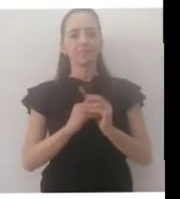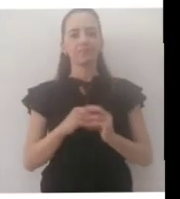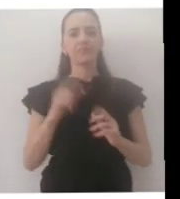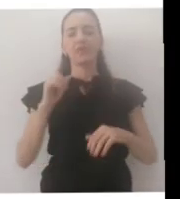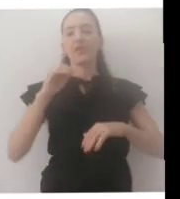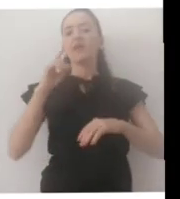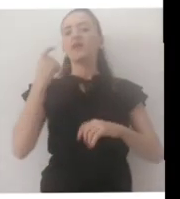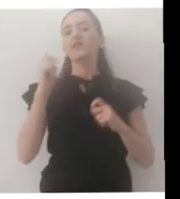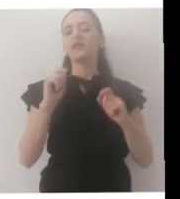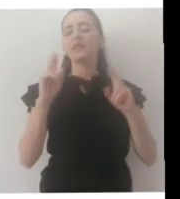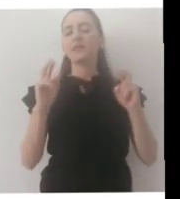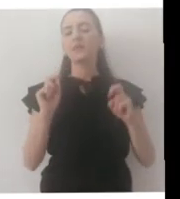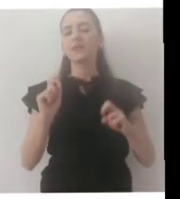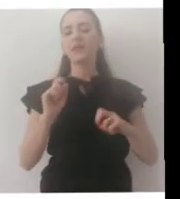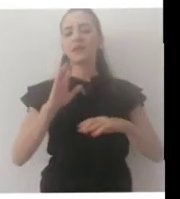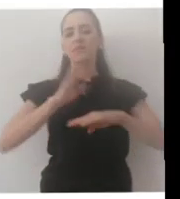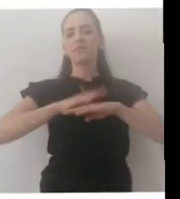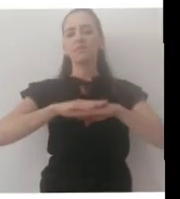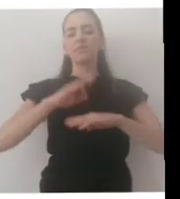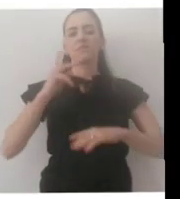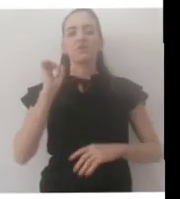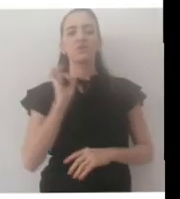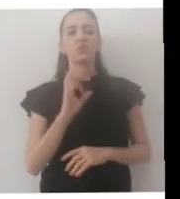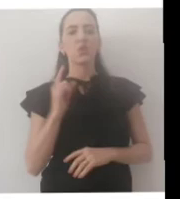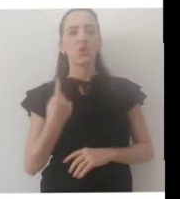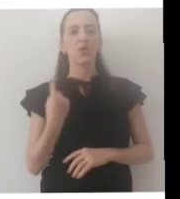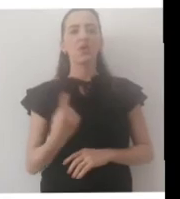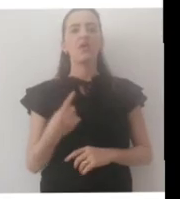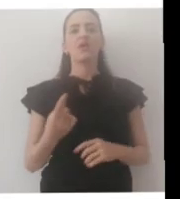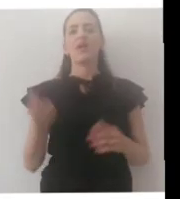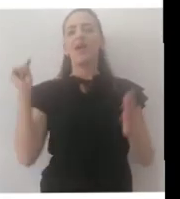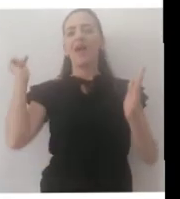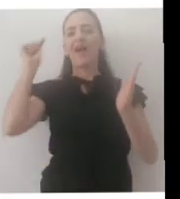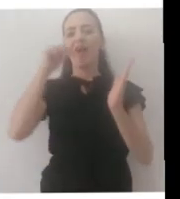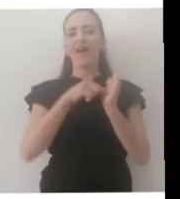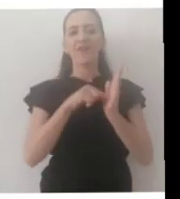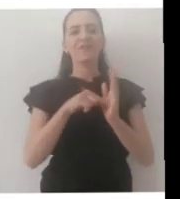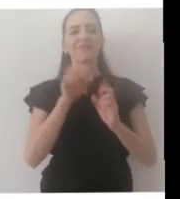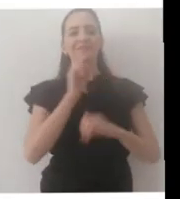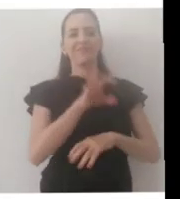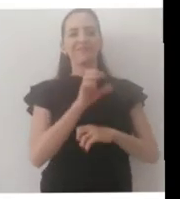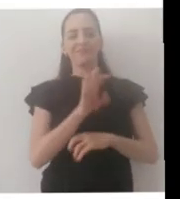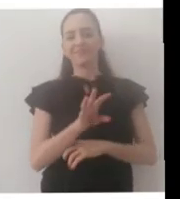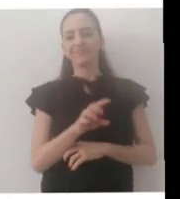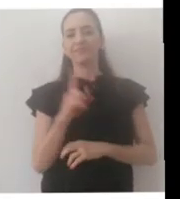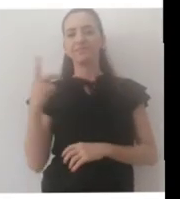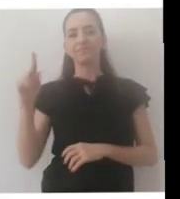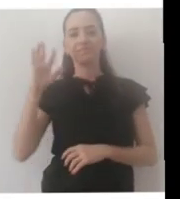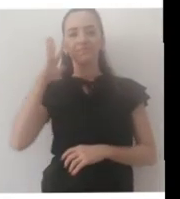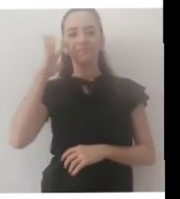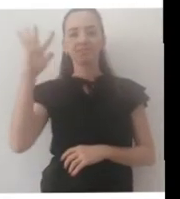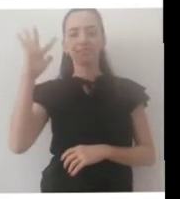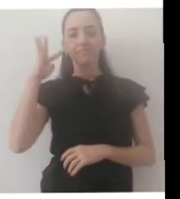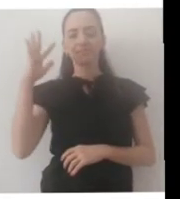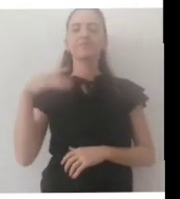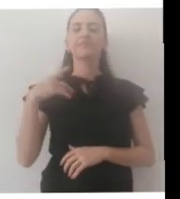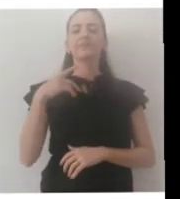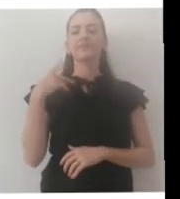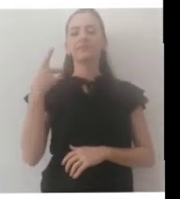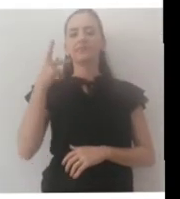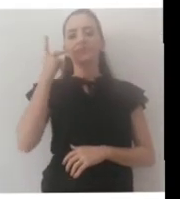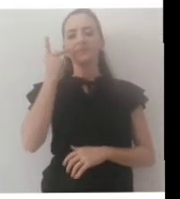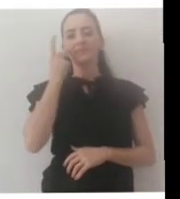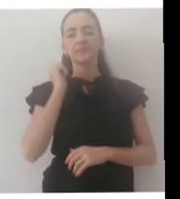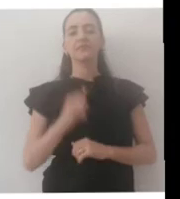Piaget na sua íntegra. É um texto chamado Autonomia como Finalidade da Educação, Implicações da Teoria